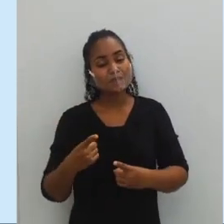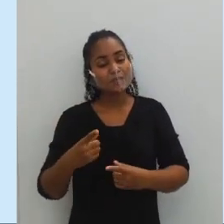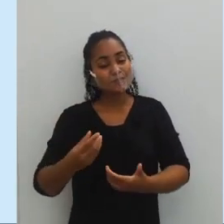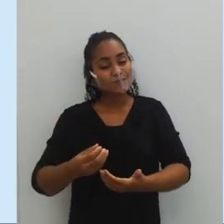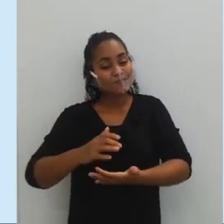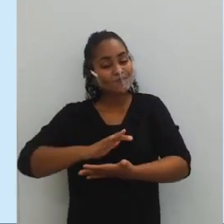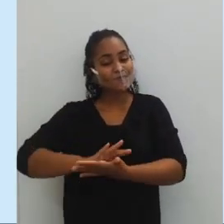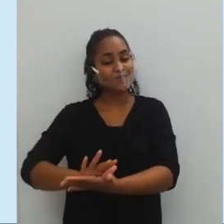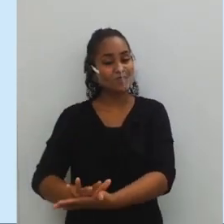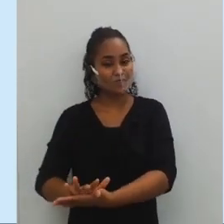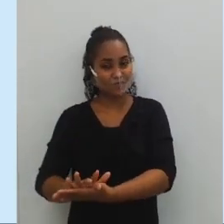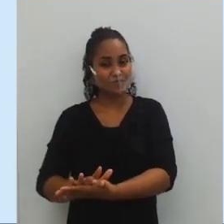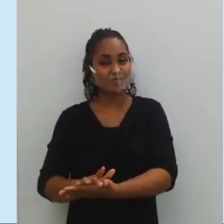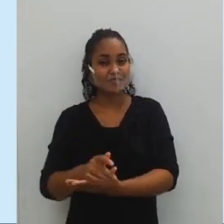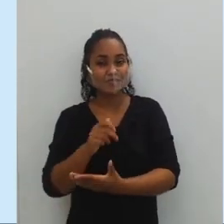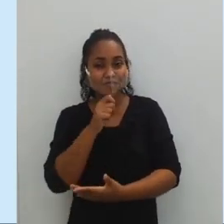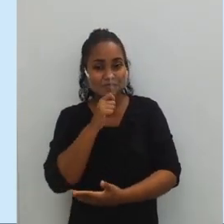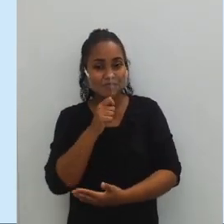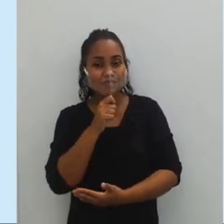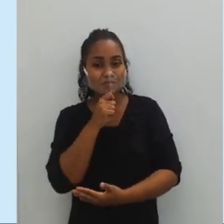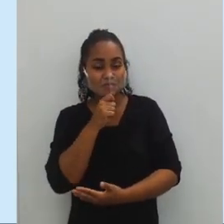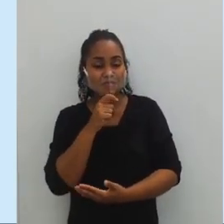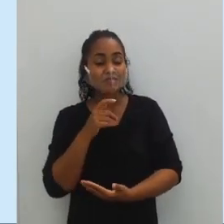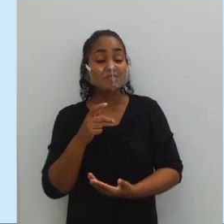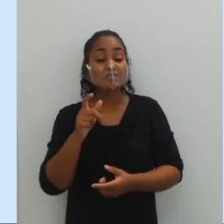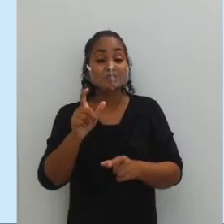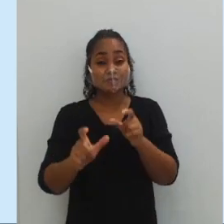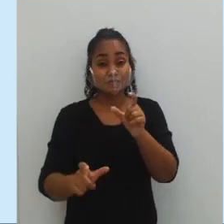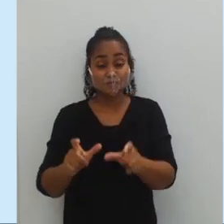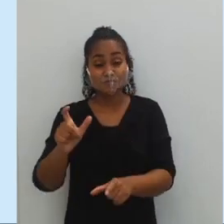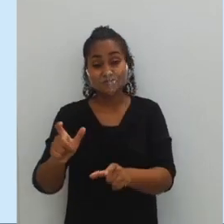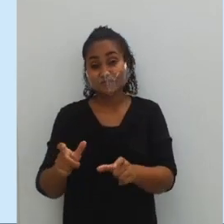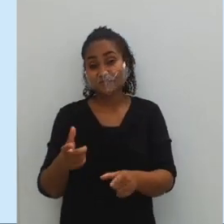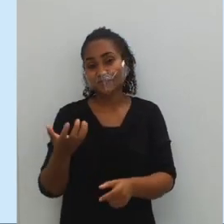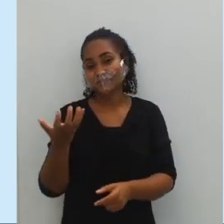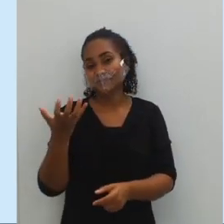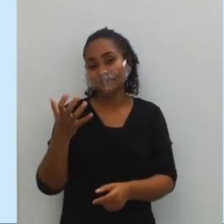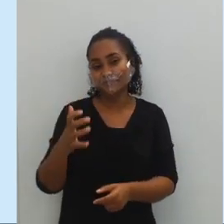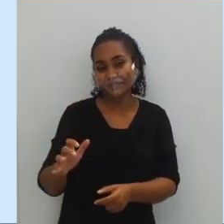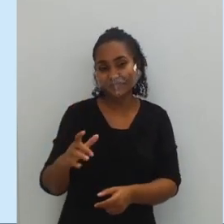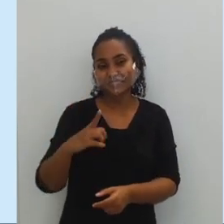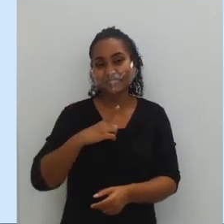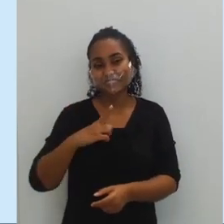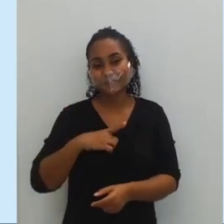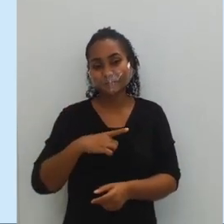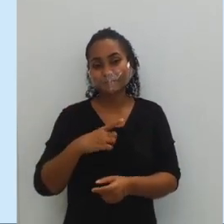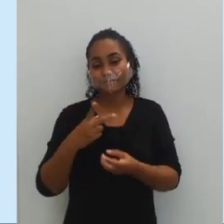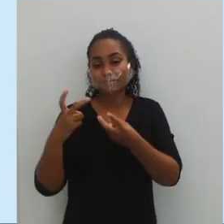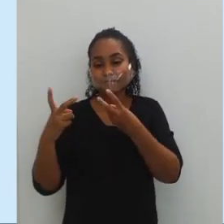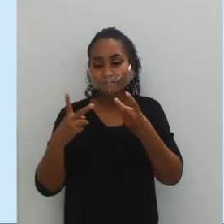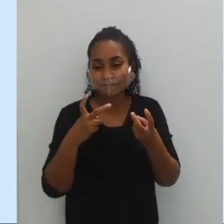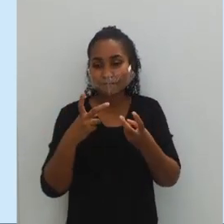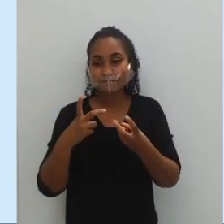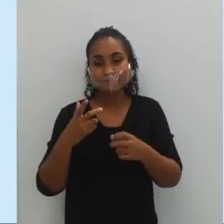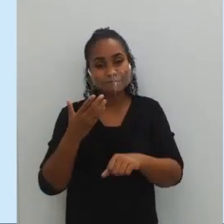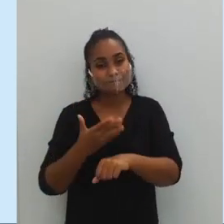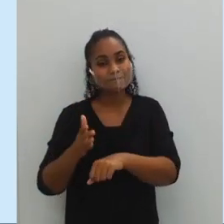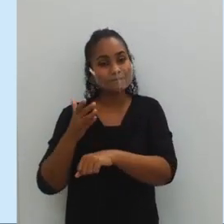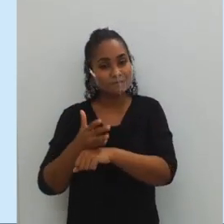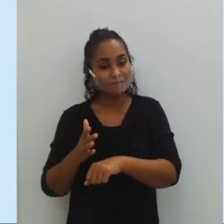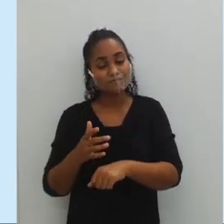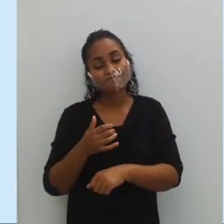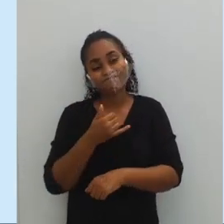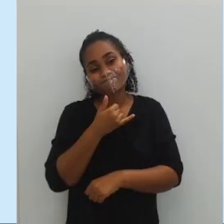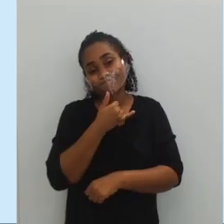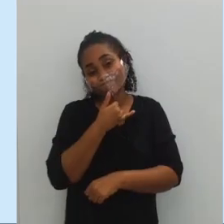um preconceito por trás com a capoeira que as pessoas não queriam que ela fosse vista ou